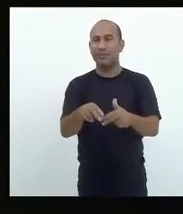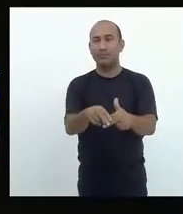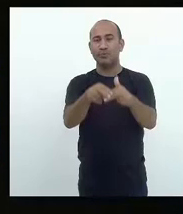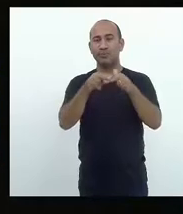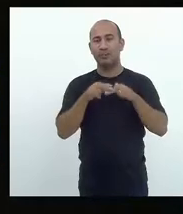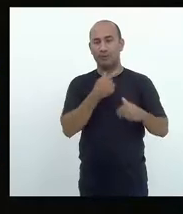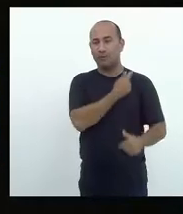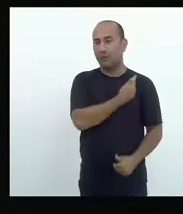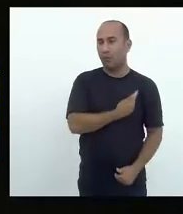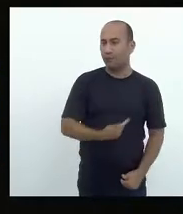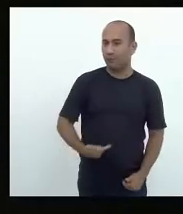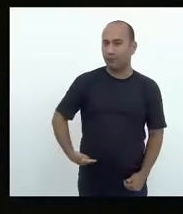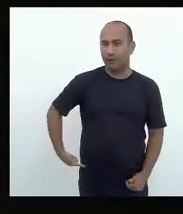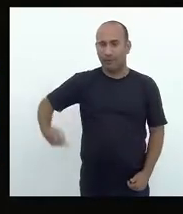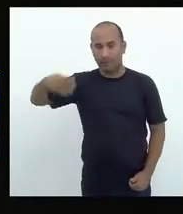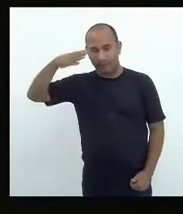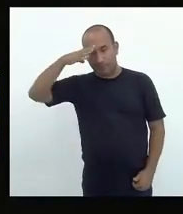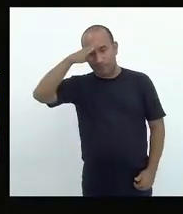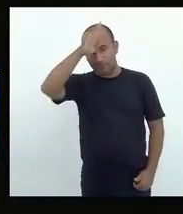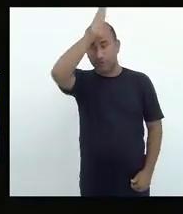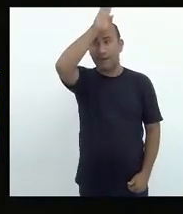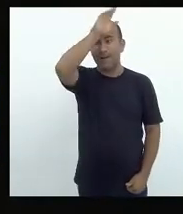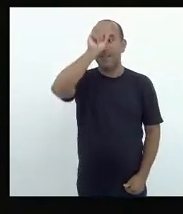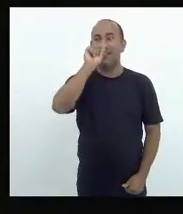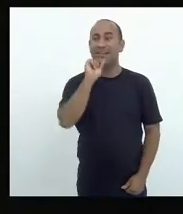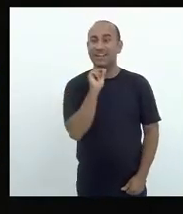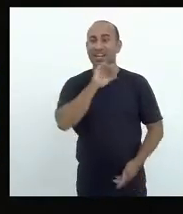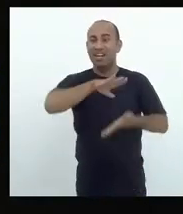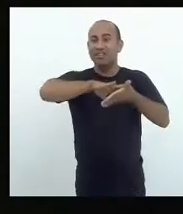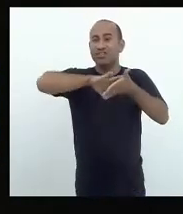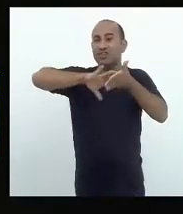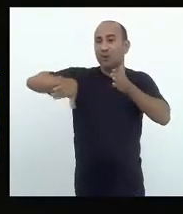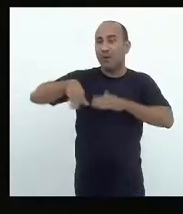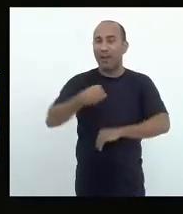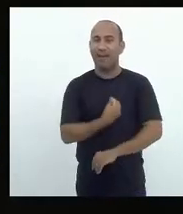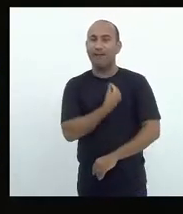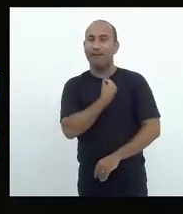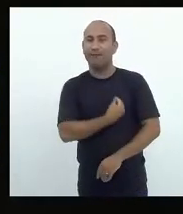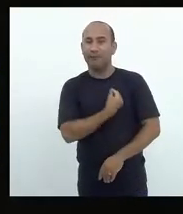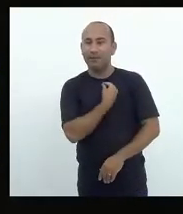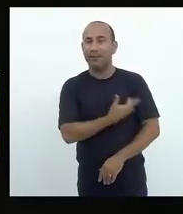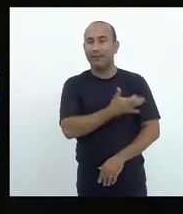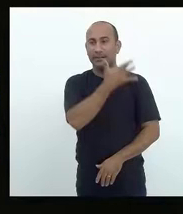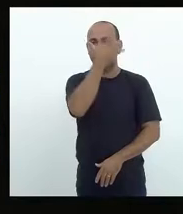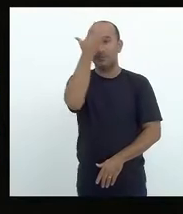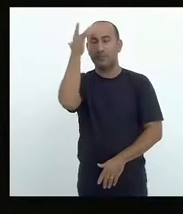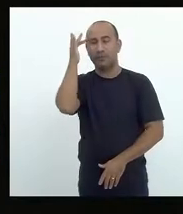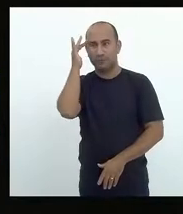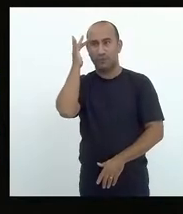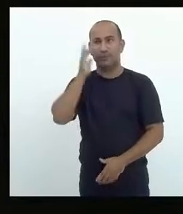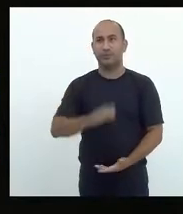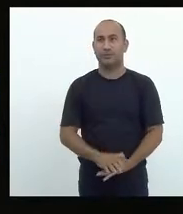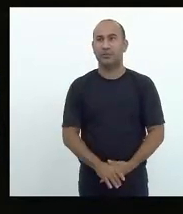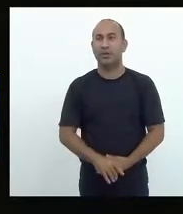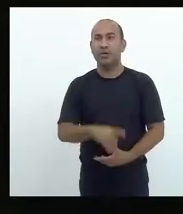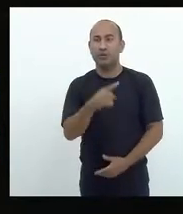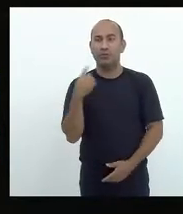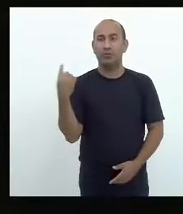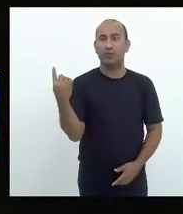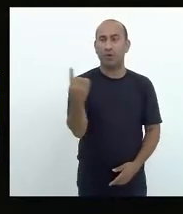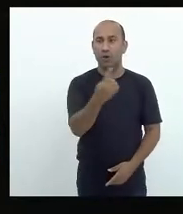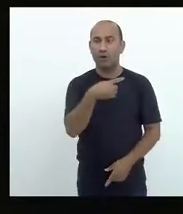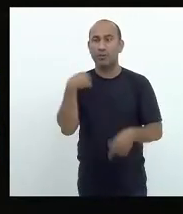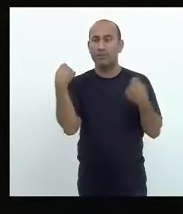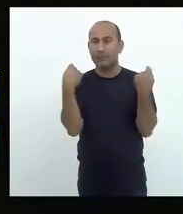governo Bolsonaro, que tirou a vida dessas pessoas. Então, nós temos que fazer